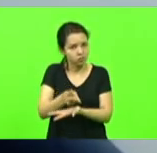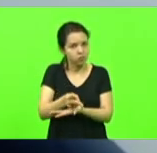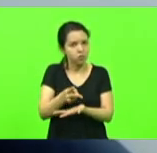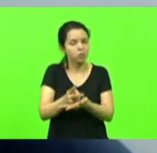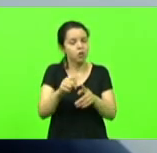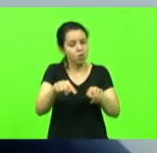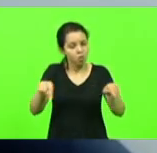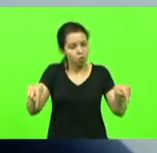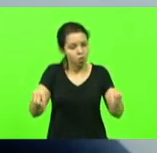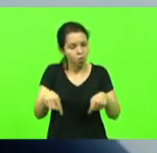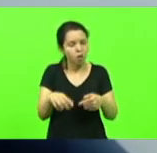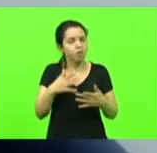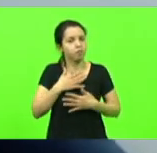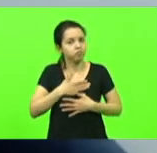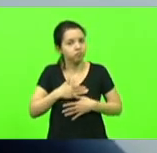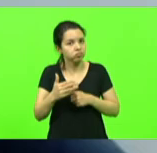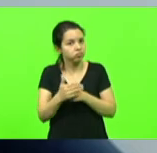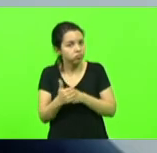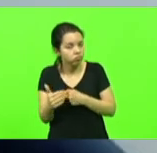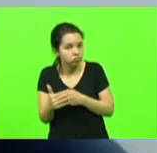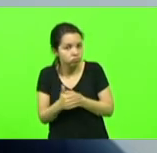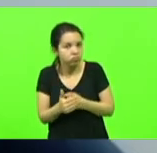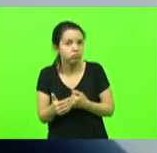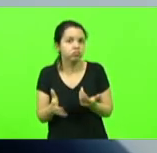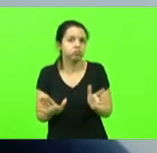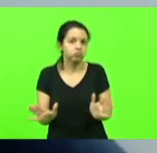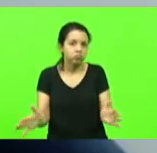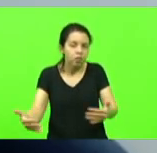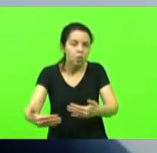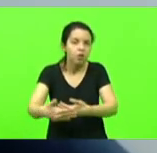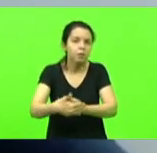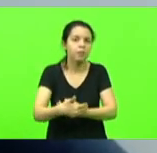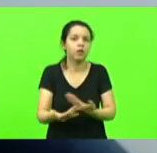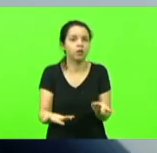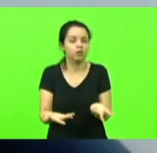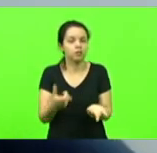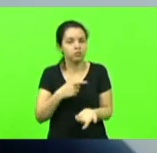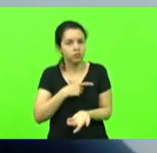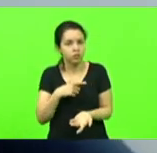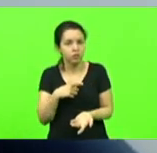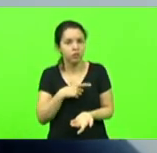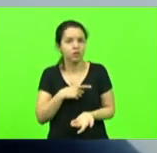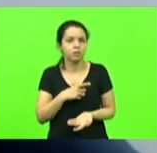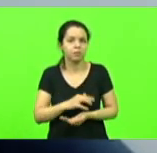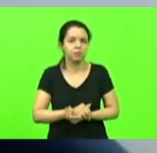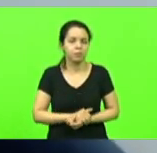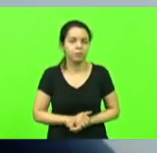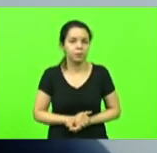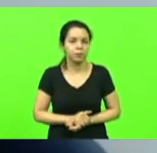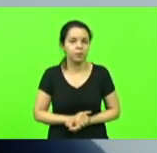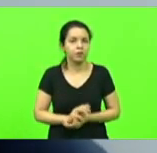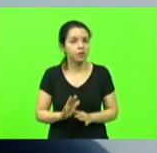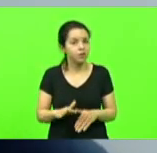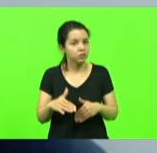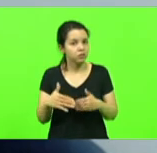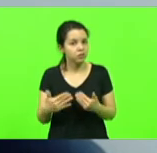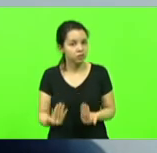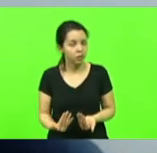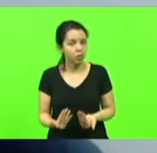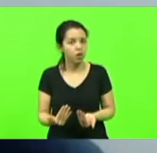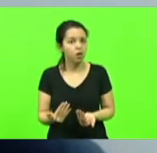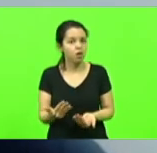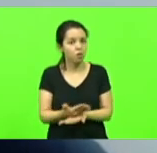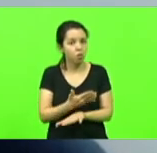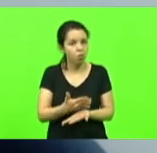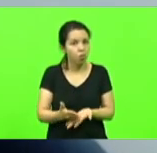aconchegantes, muito, de muito acolhimento, né, e então, assim, deixo aqui algumas falas,